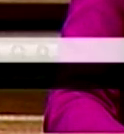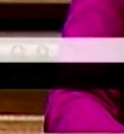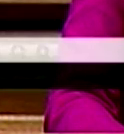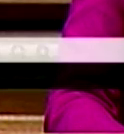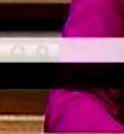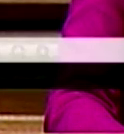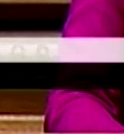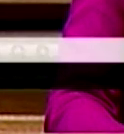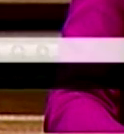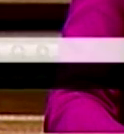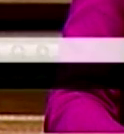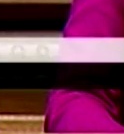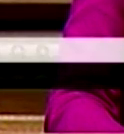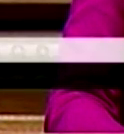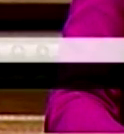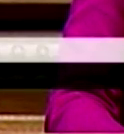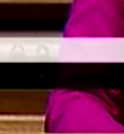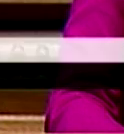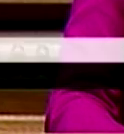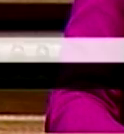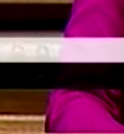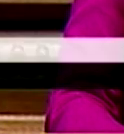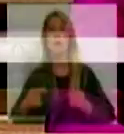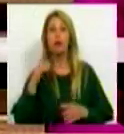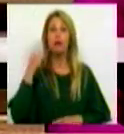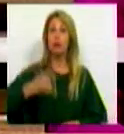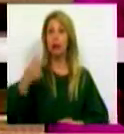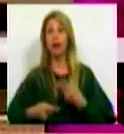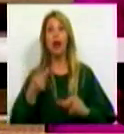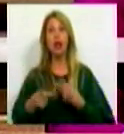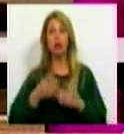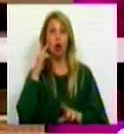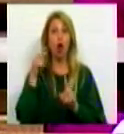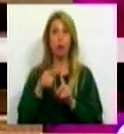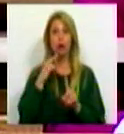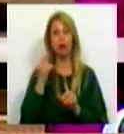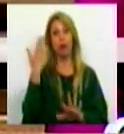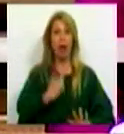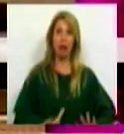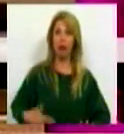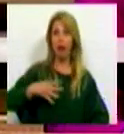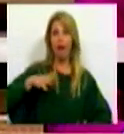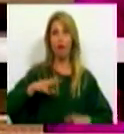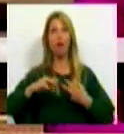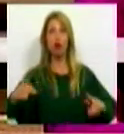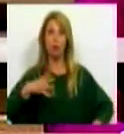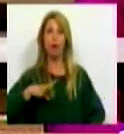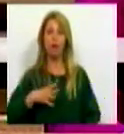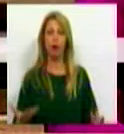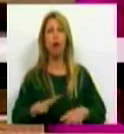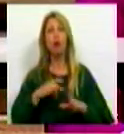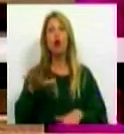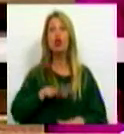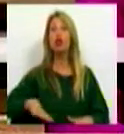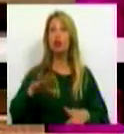cidadão e teremos ainda de analisar pretensões antigas e esquecidas de outros municípios. Relativamente aos espaços do